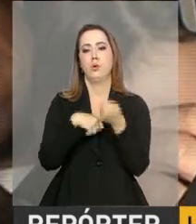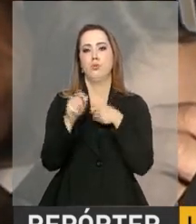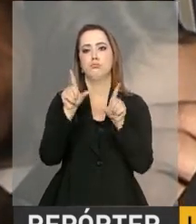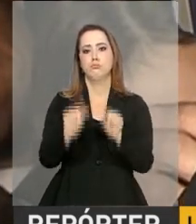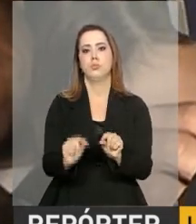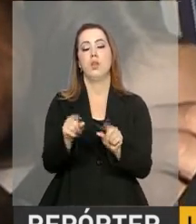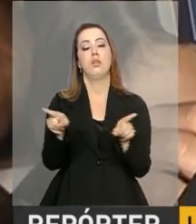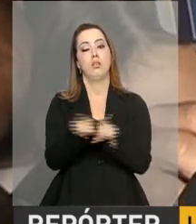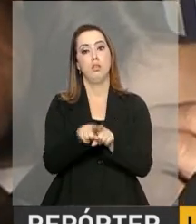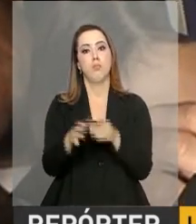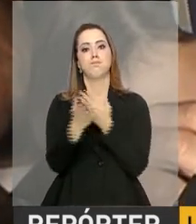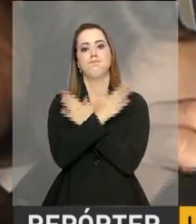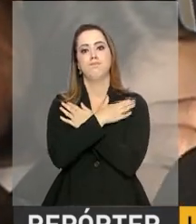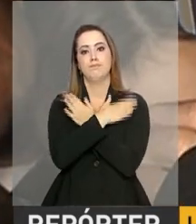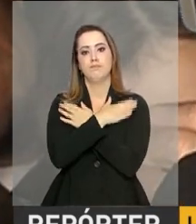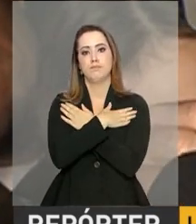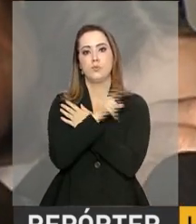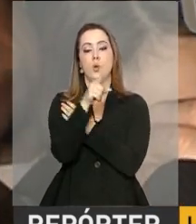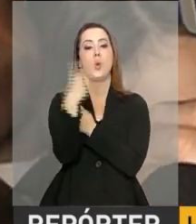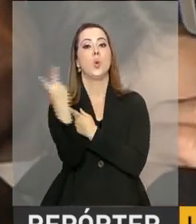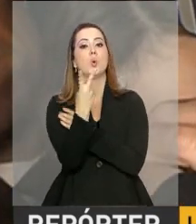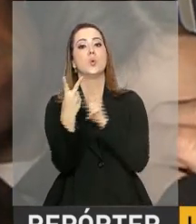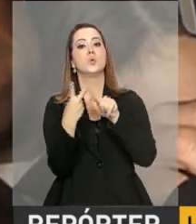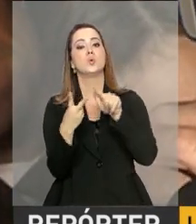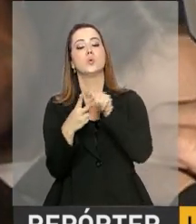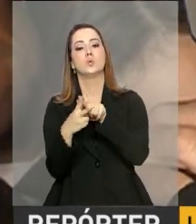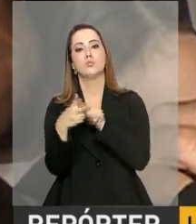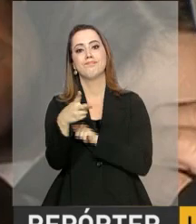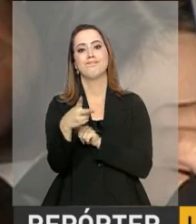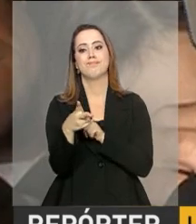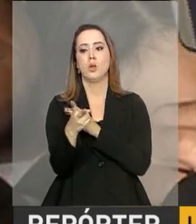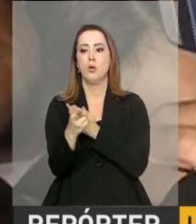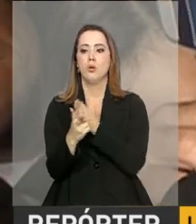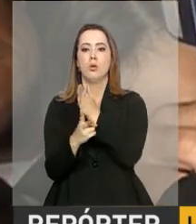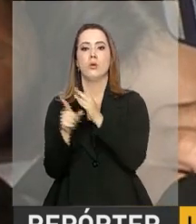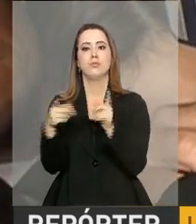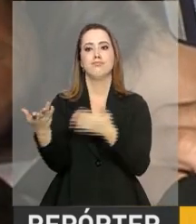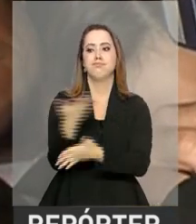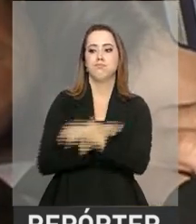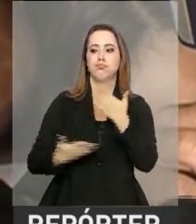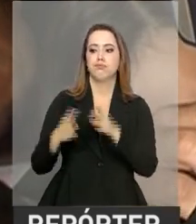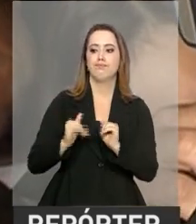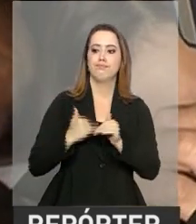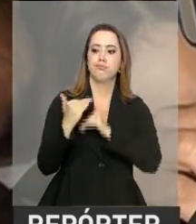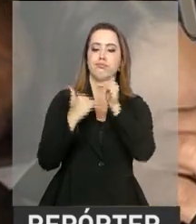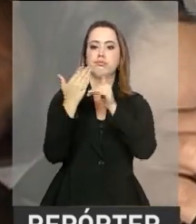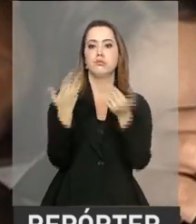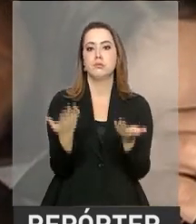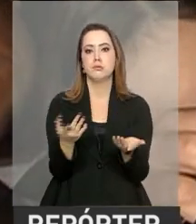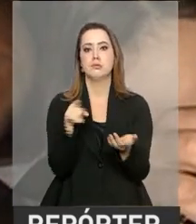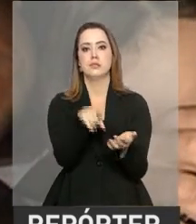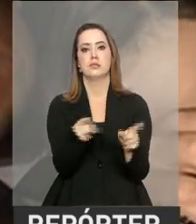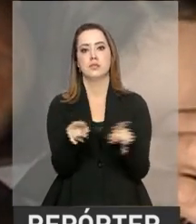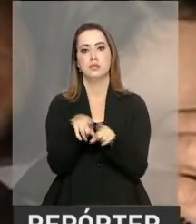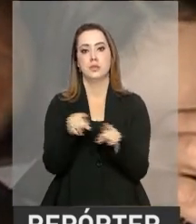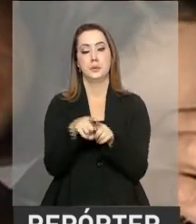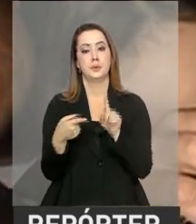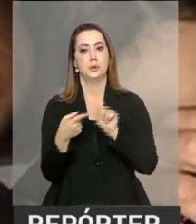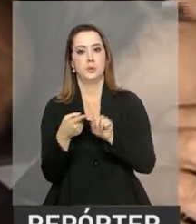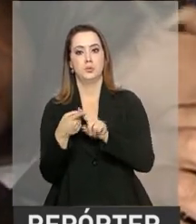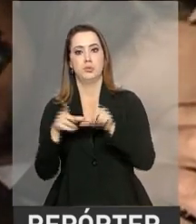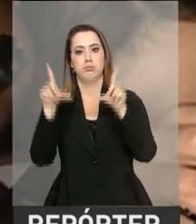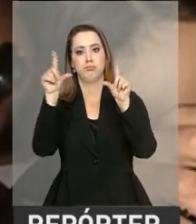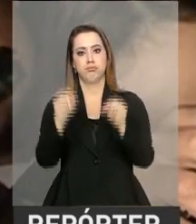que são duas coisas que reforçam-se mutuamente. Na medida que a recessão